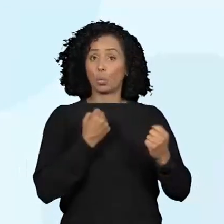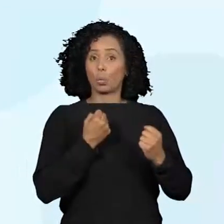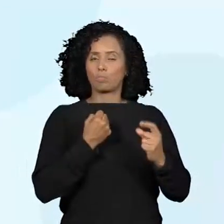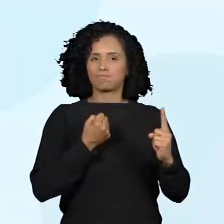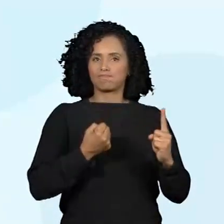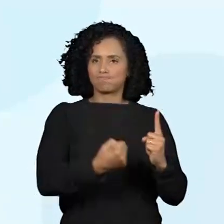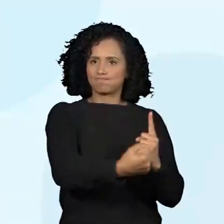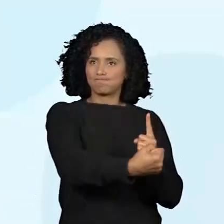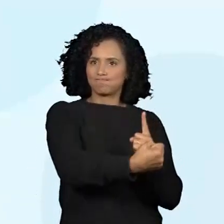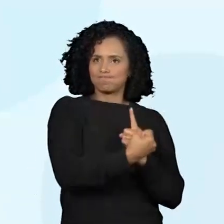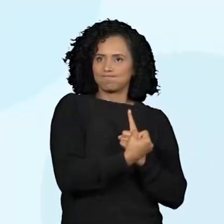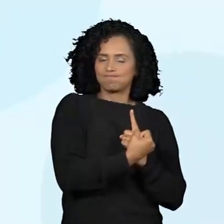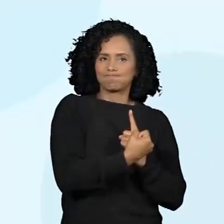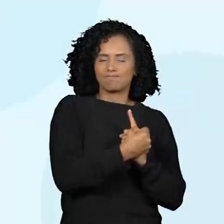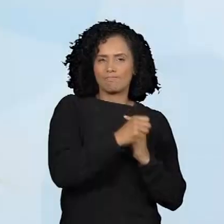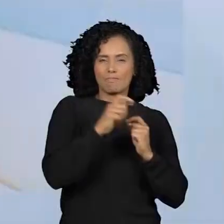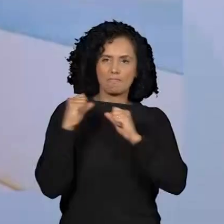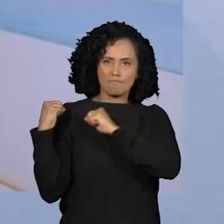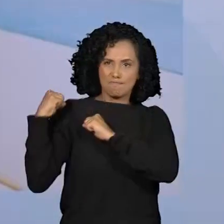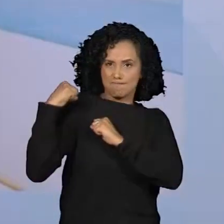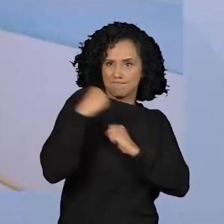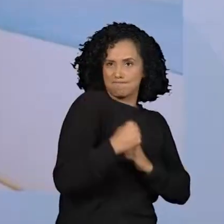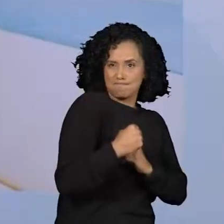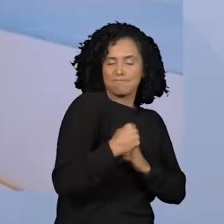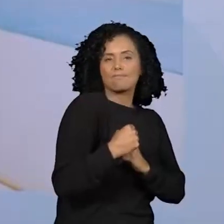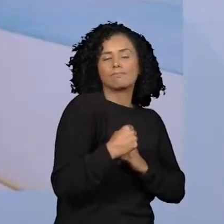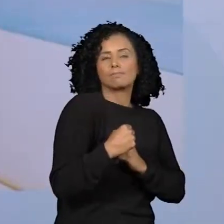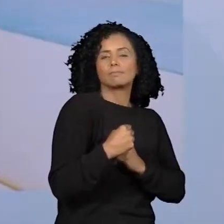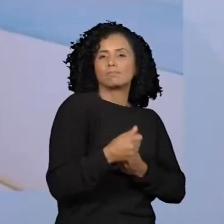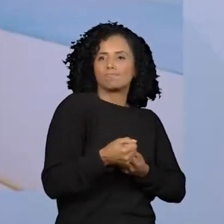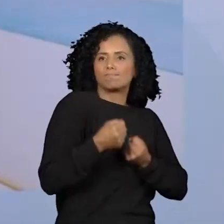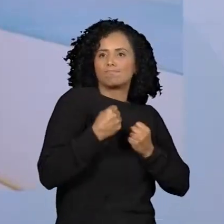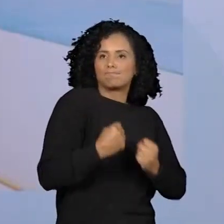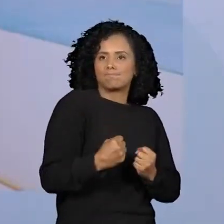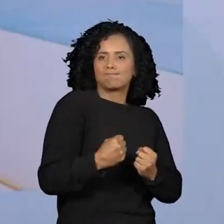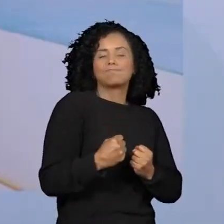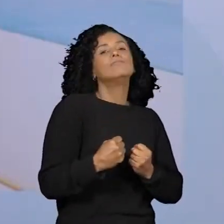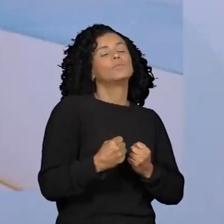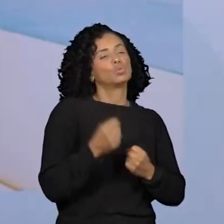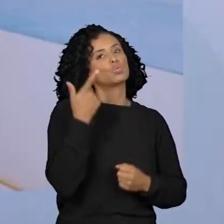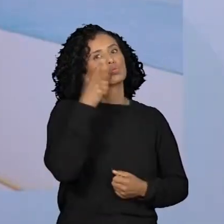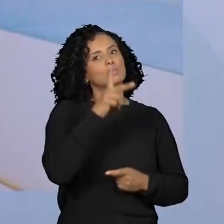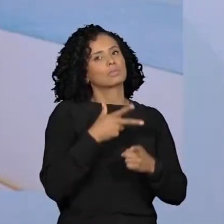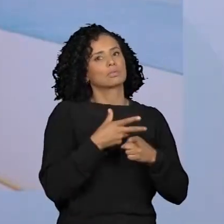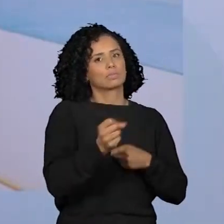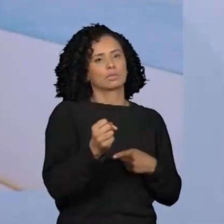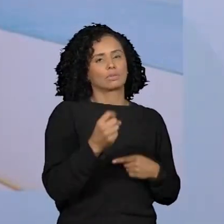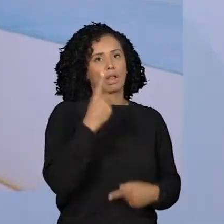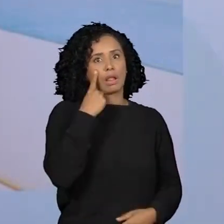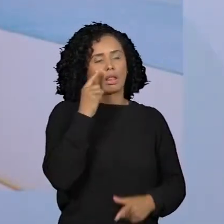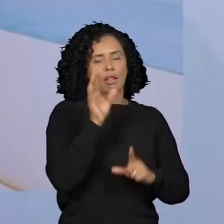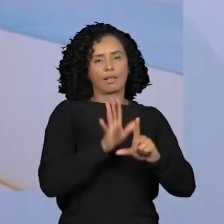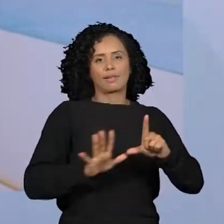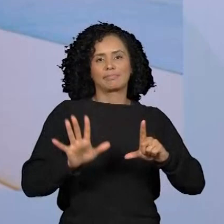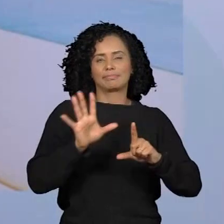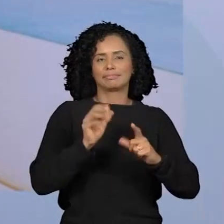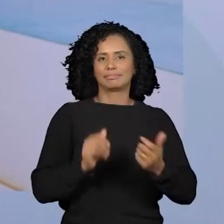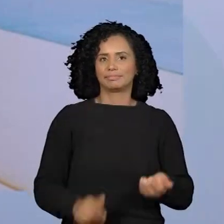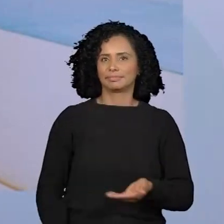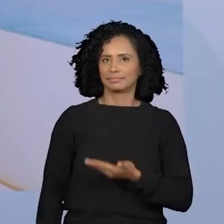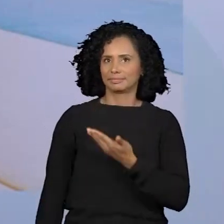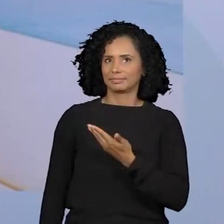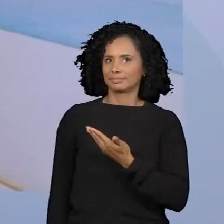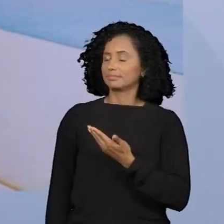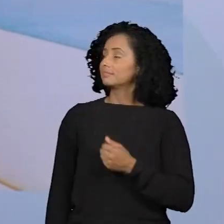puxar, derrubar ou imobilizar o adversário para vencer o combate. Olha nessa imagem. É uma